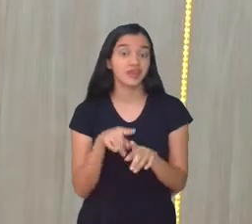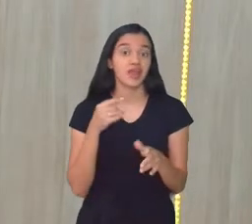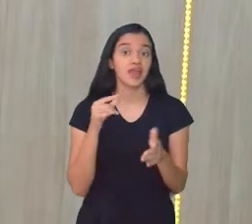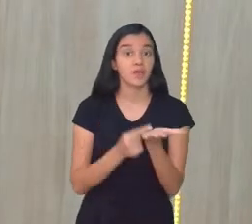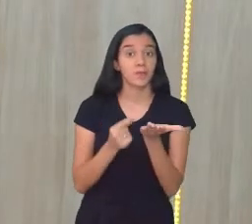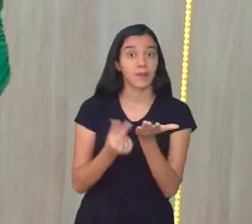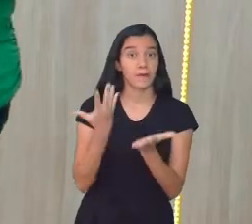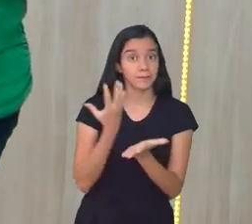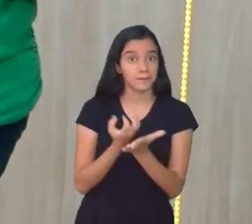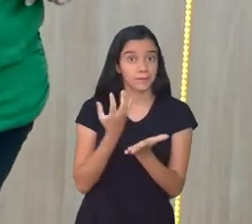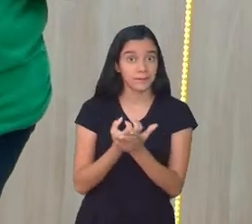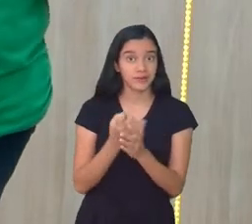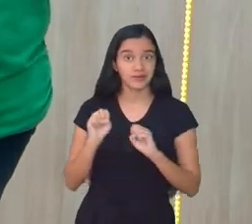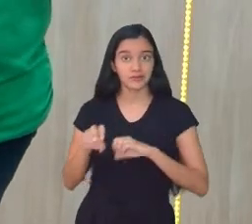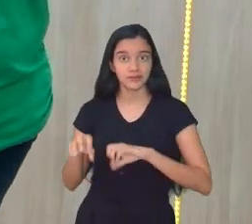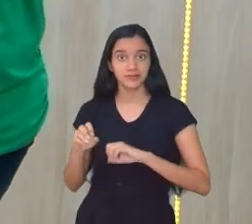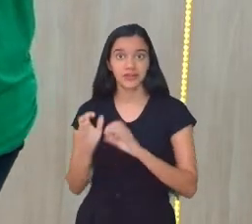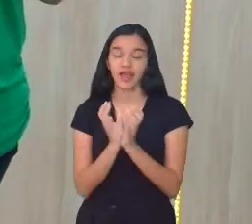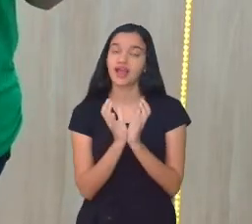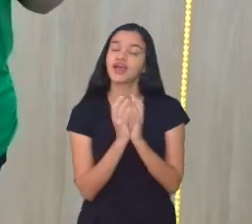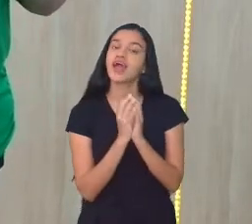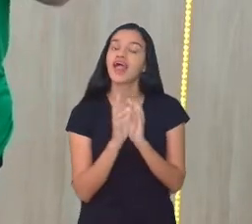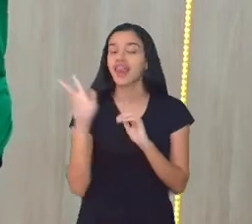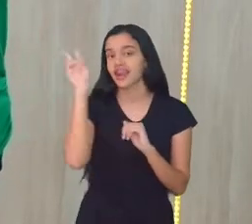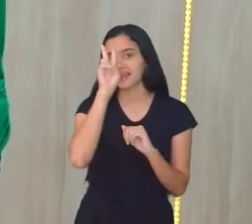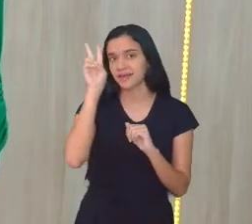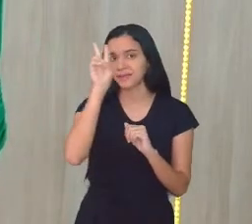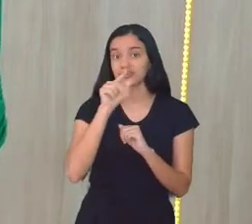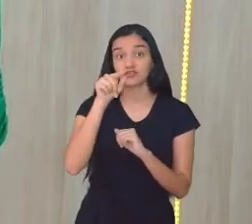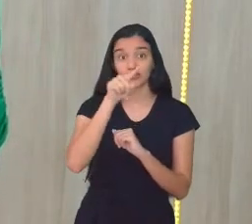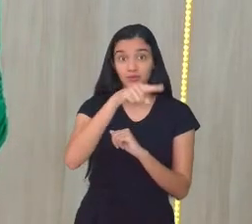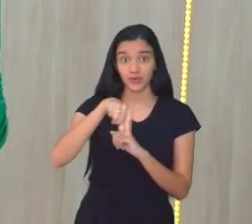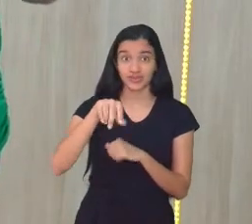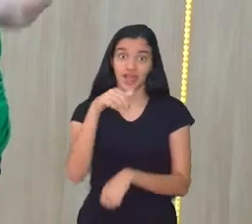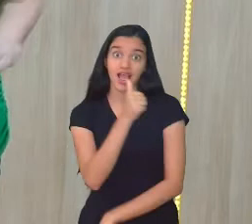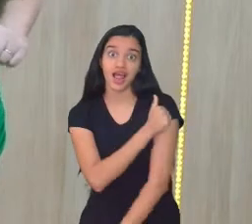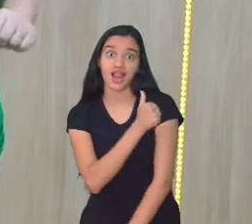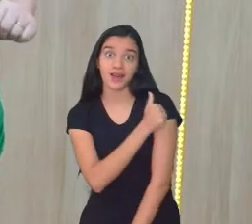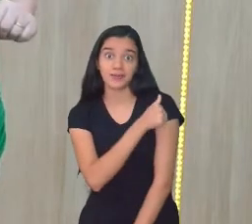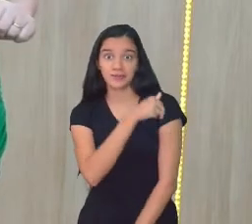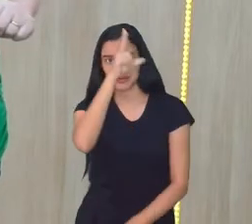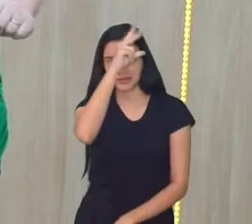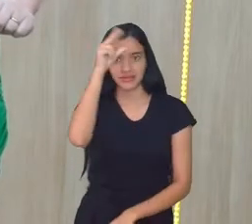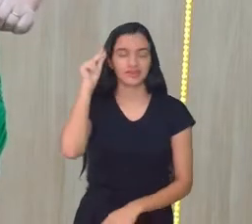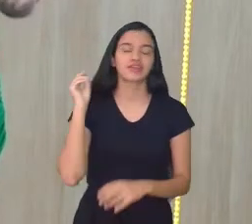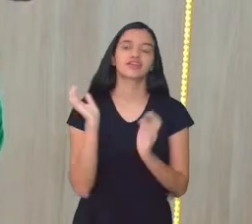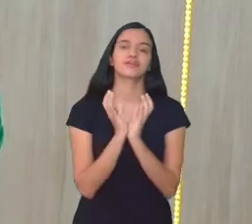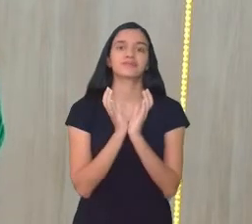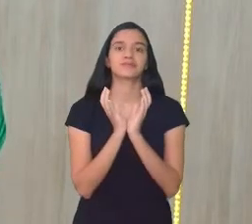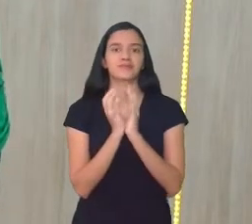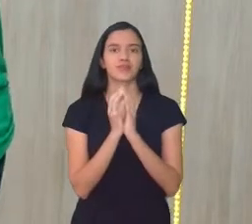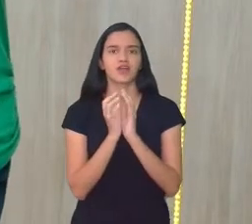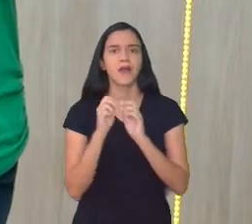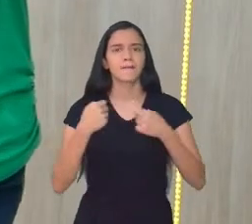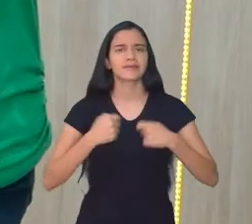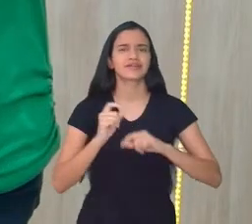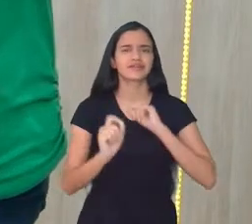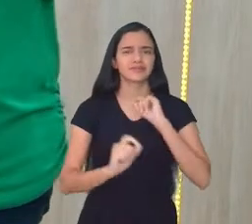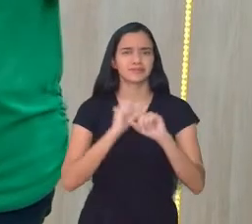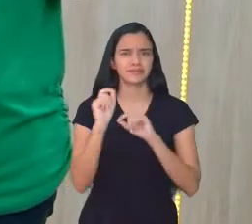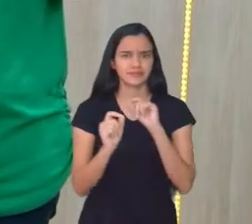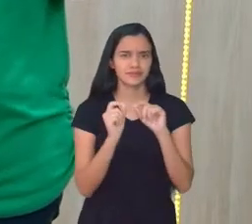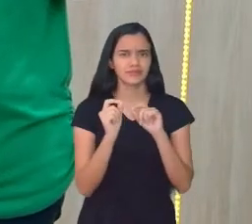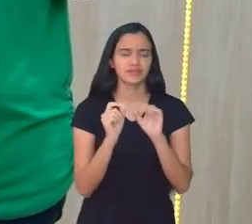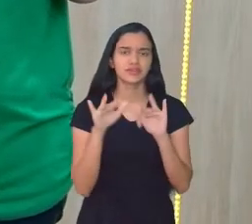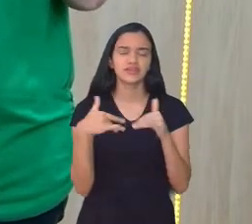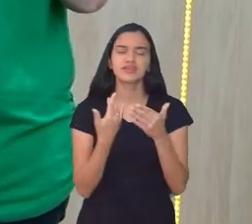baixe o aplicativo do Educa Recife. Lembrando, você é aluno da Rede Municipal do Recife, só precisa de um pouquinho